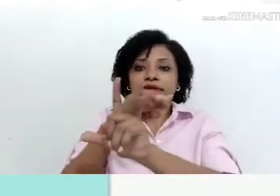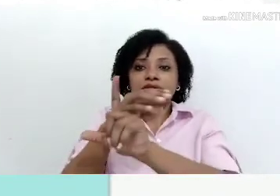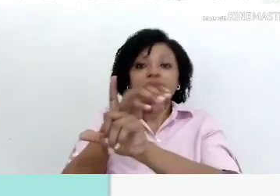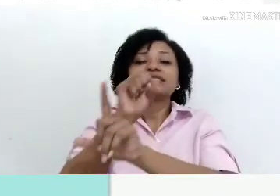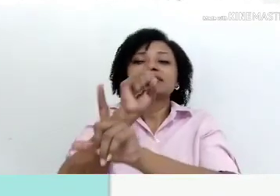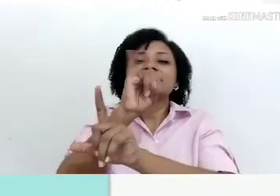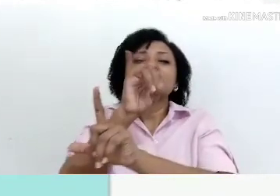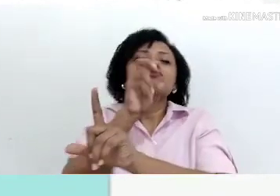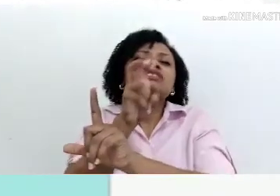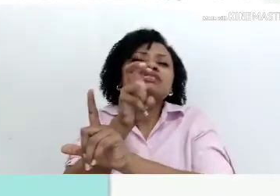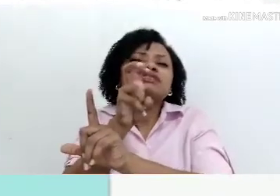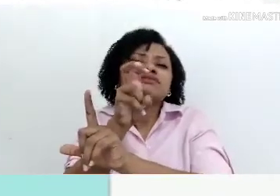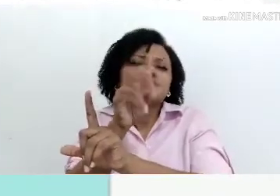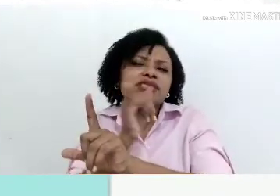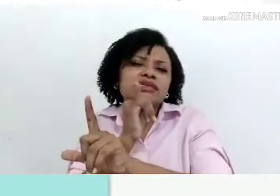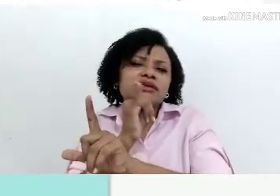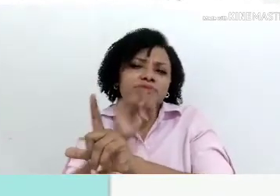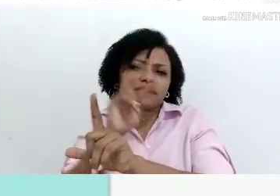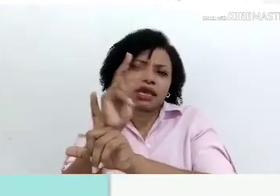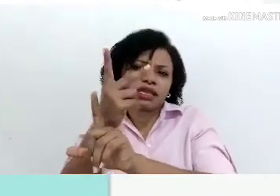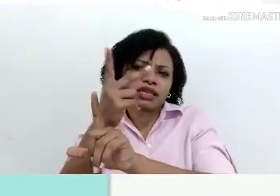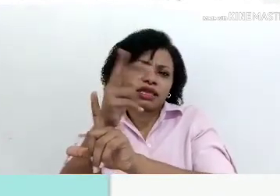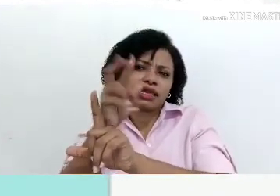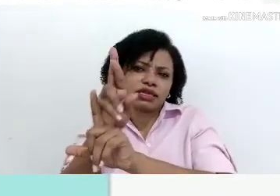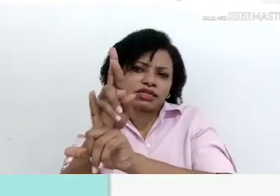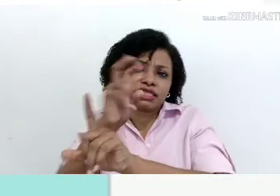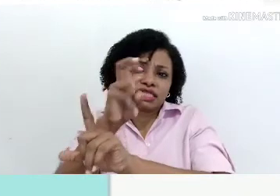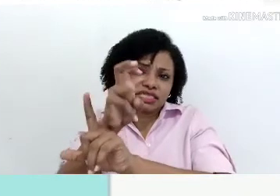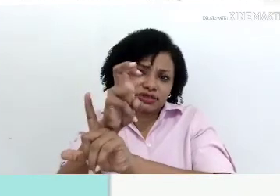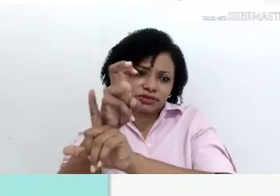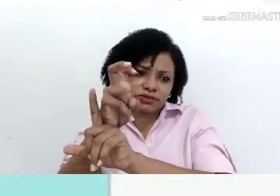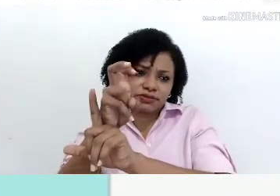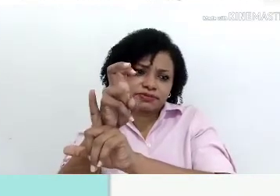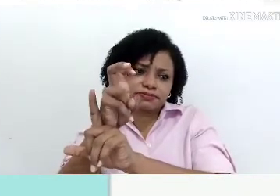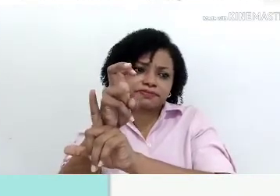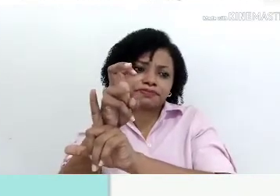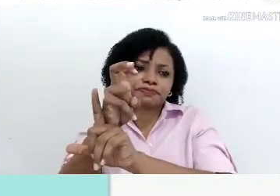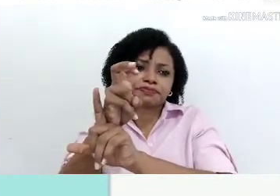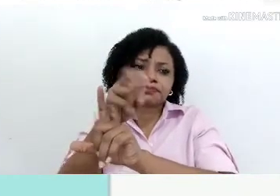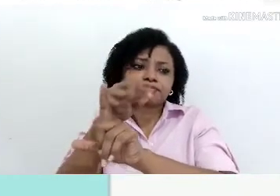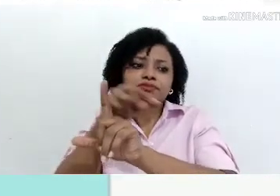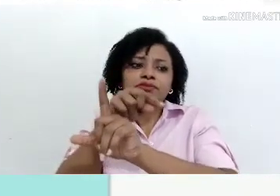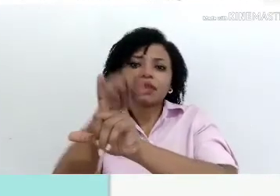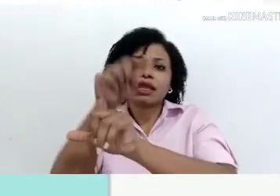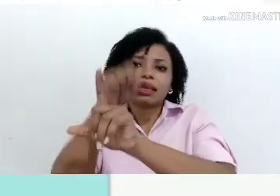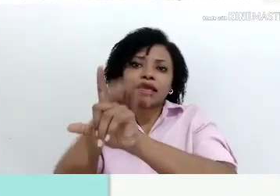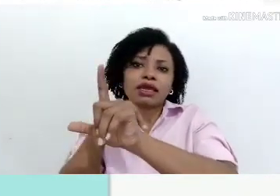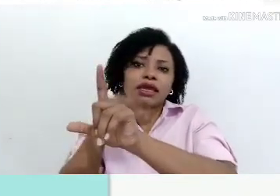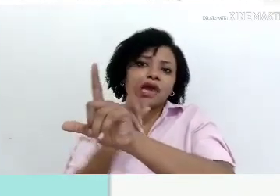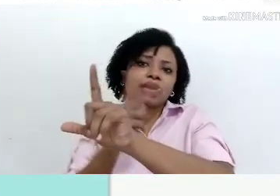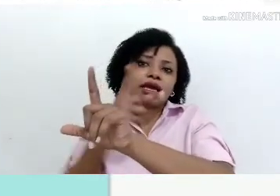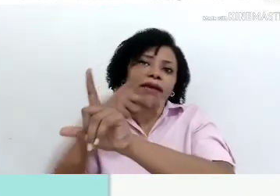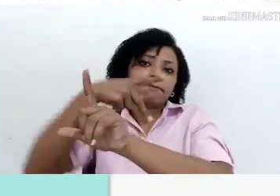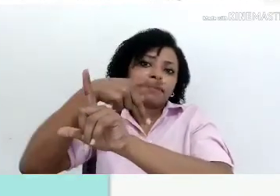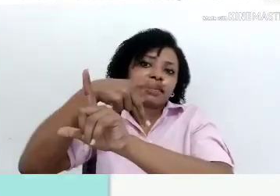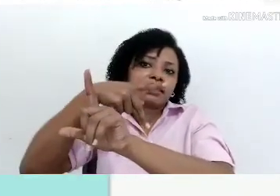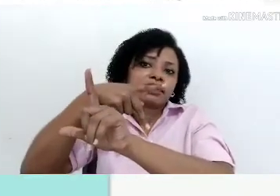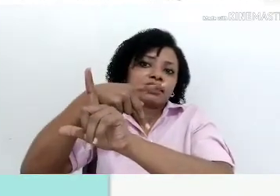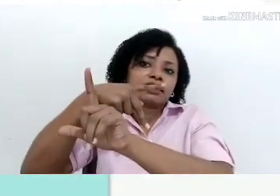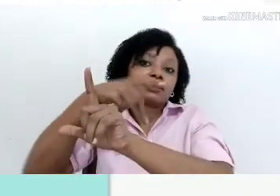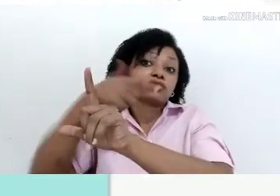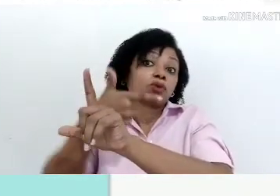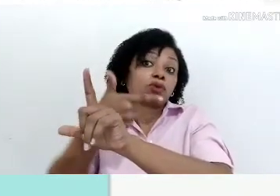reagentes em relação à energia fosse 5, a energia dos reagentes, 5 quilocal, né? E do produto fosse